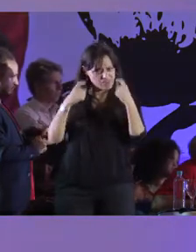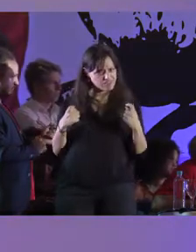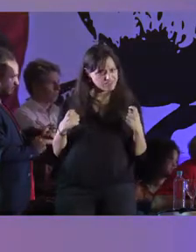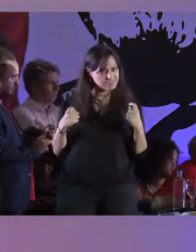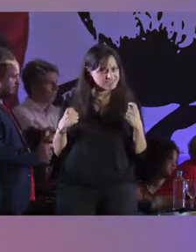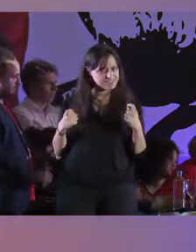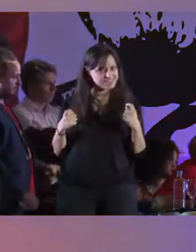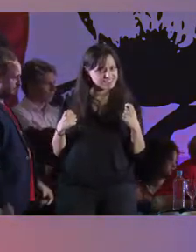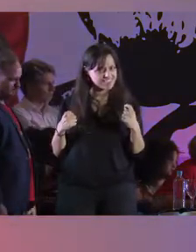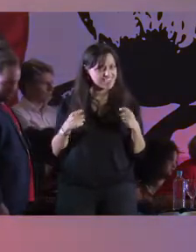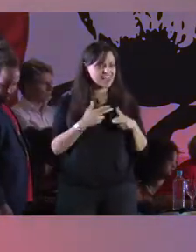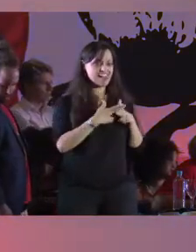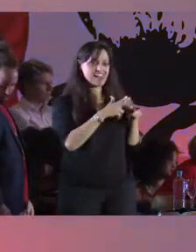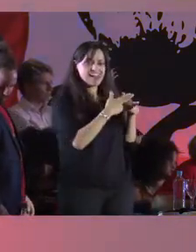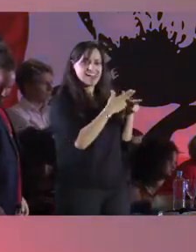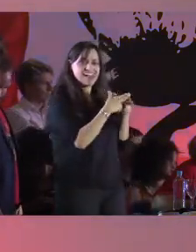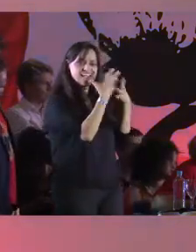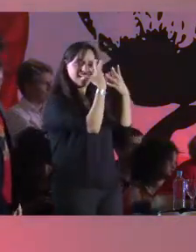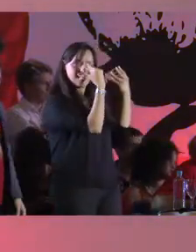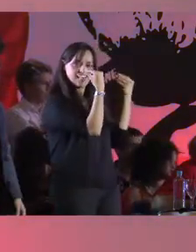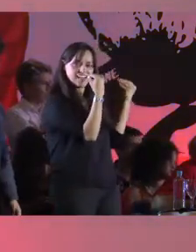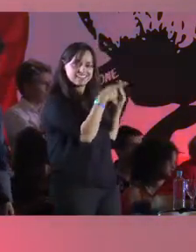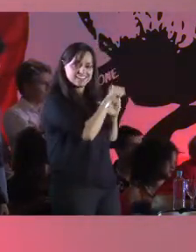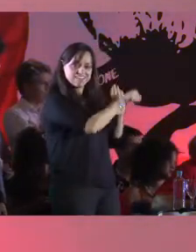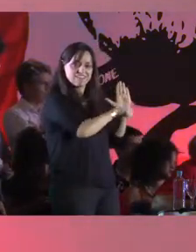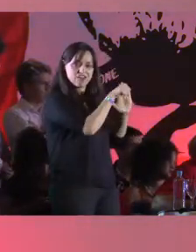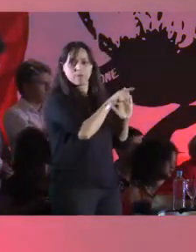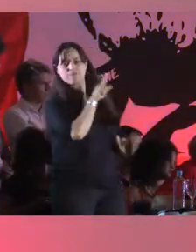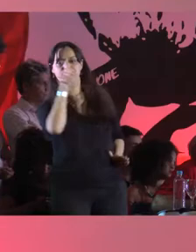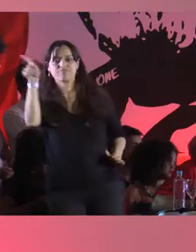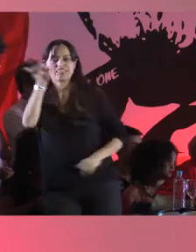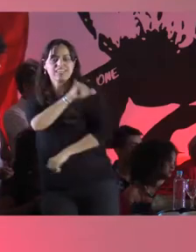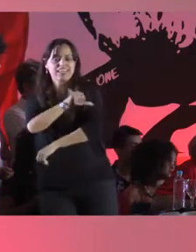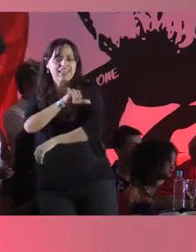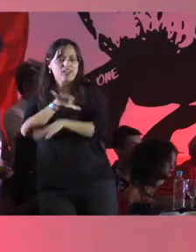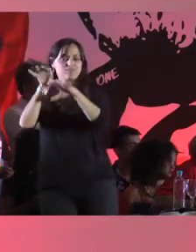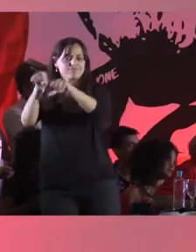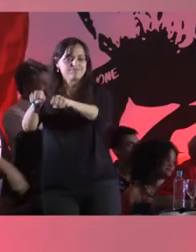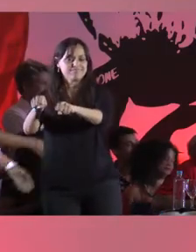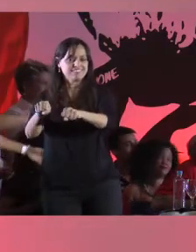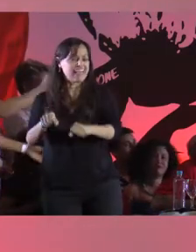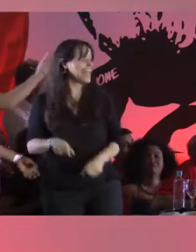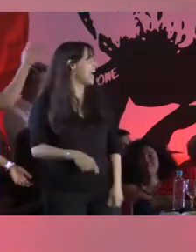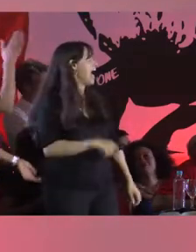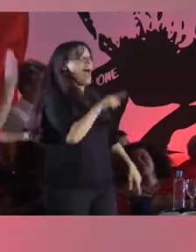ele acha que, se eu não for candidato, ele tem chance.